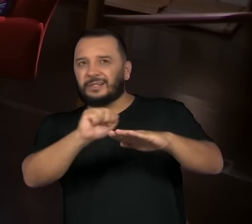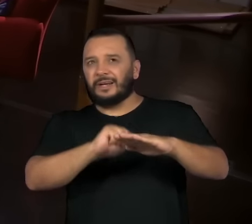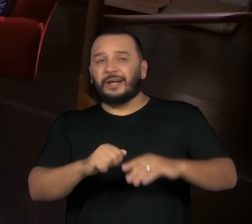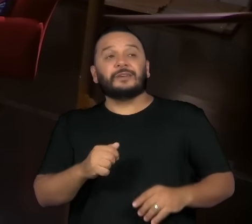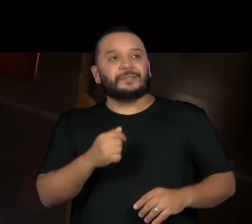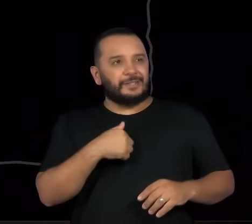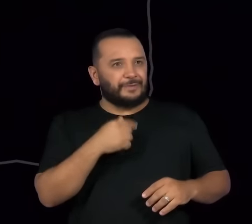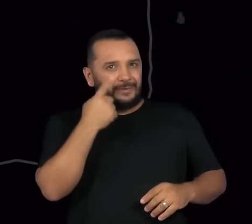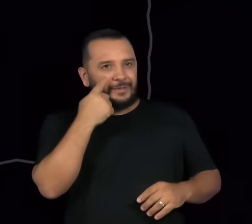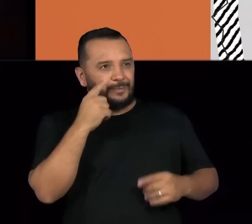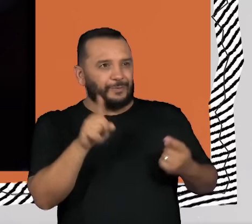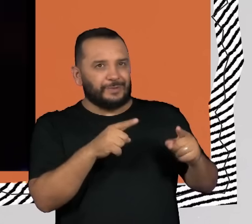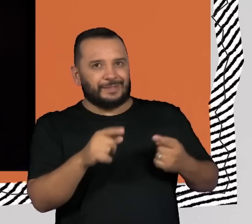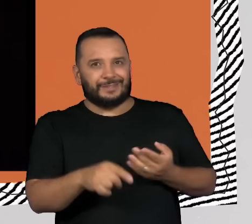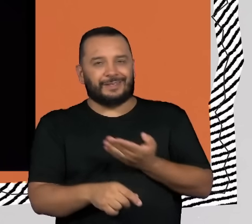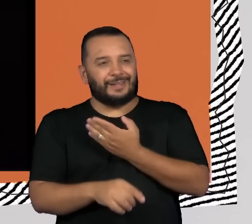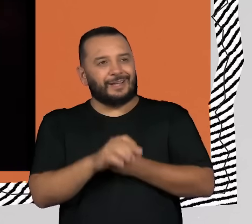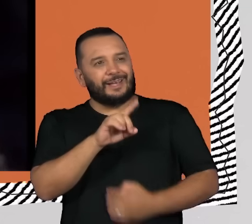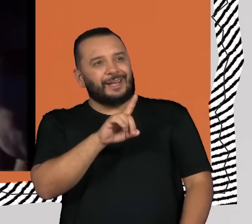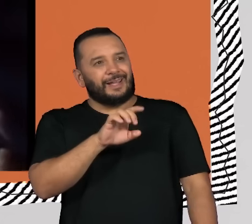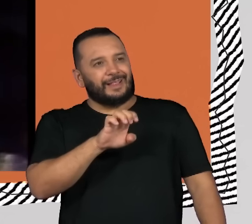né? Deslizes. Que é essa música.